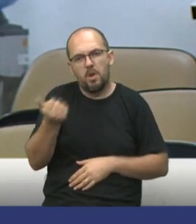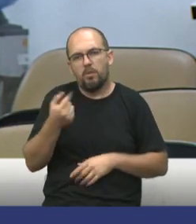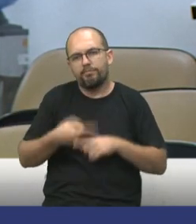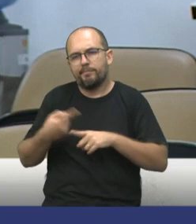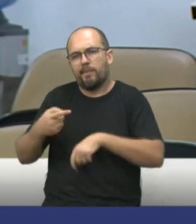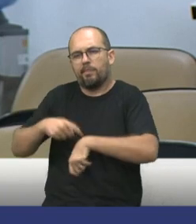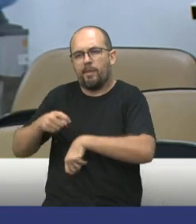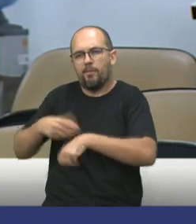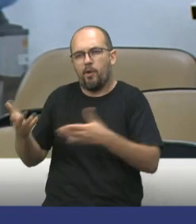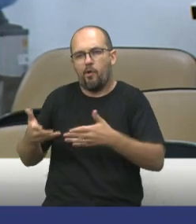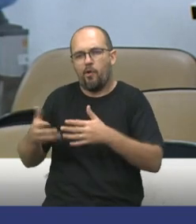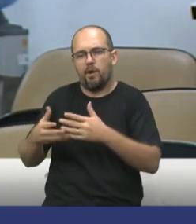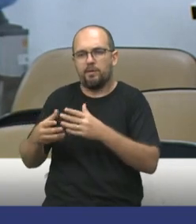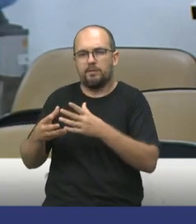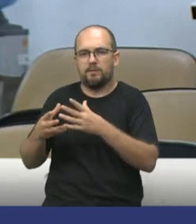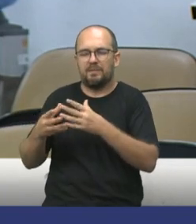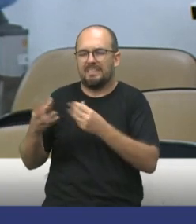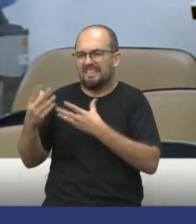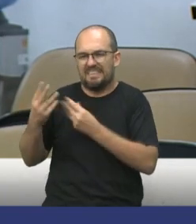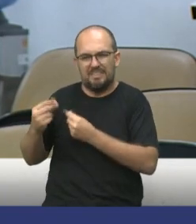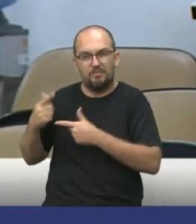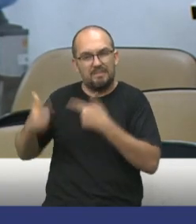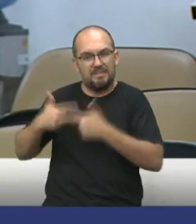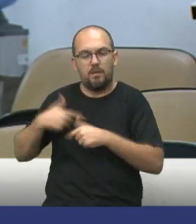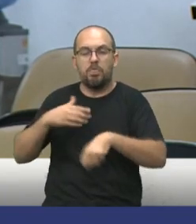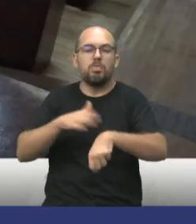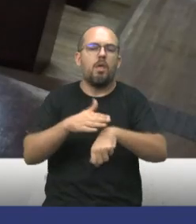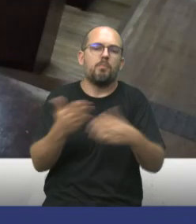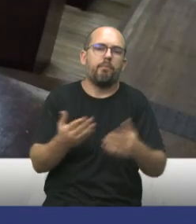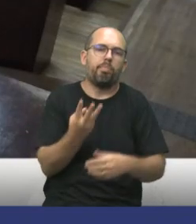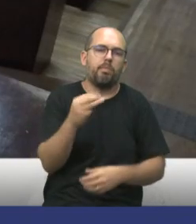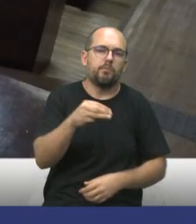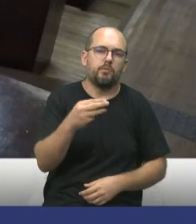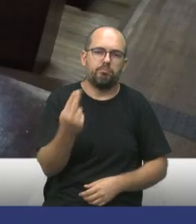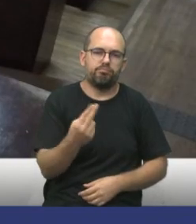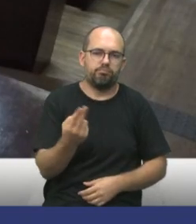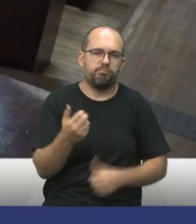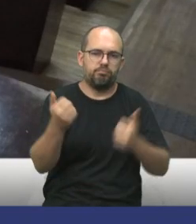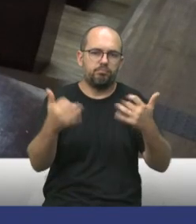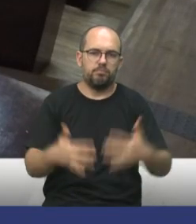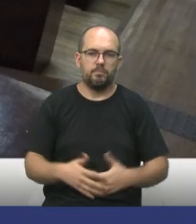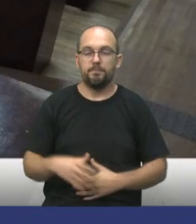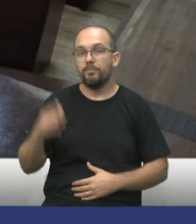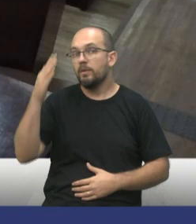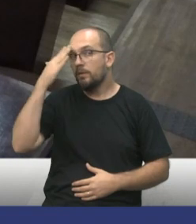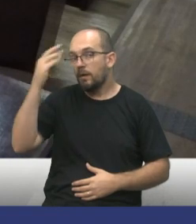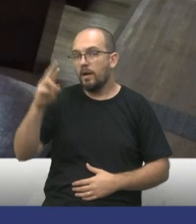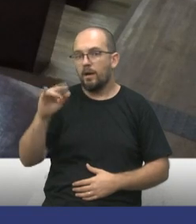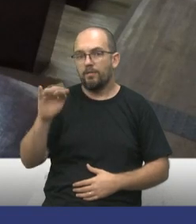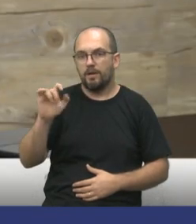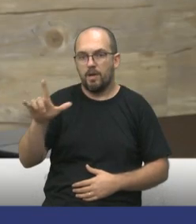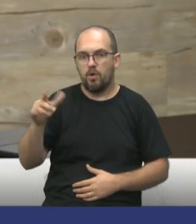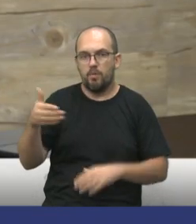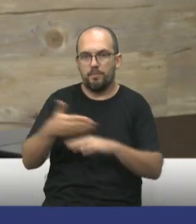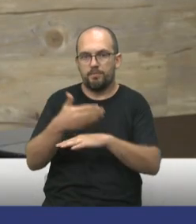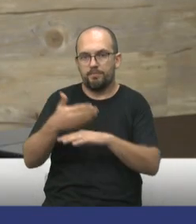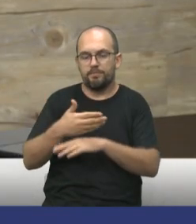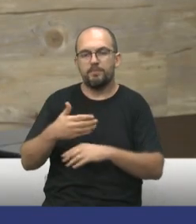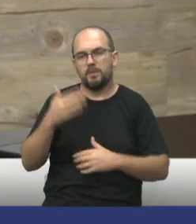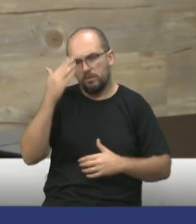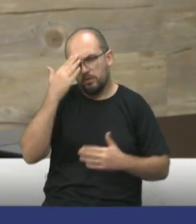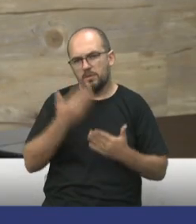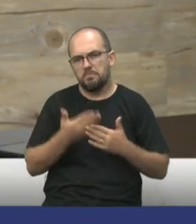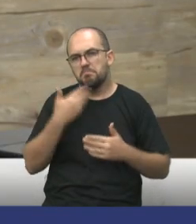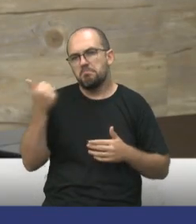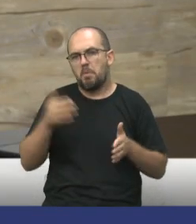tempo aqui, a demanda é muita e o tempo é pouco. Tá bom? Obrigado, Rafael, pela participação. Então, eu acredito que seja o